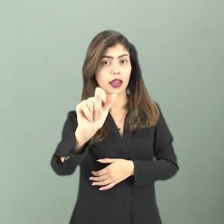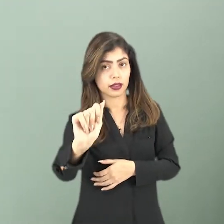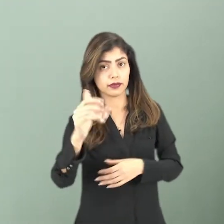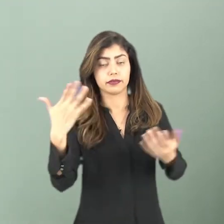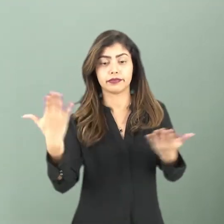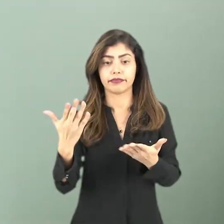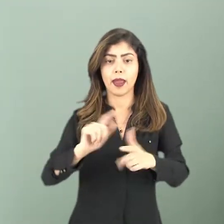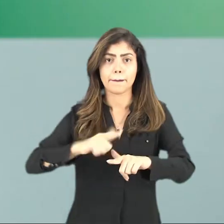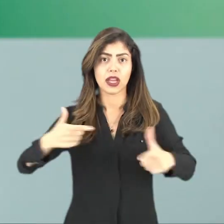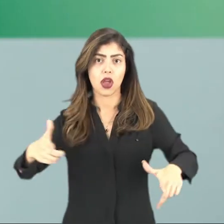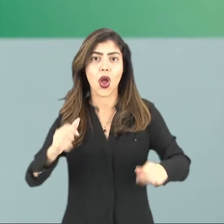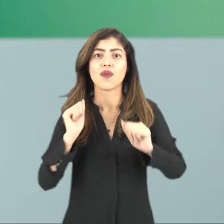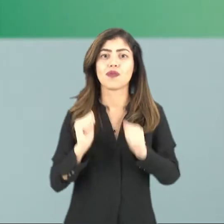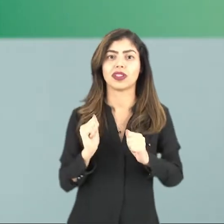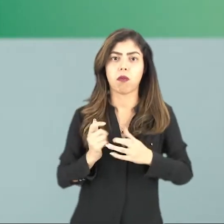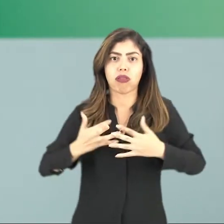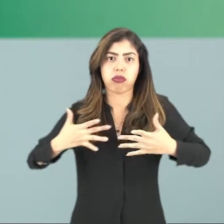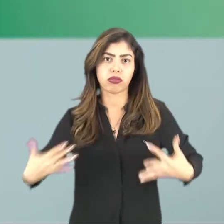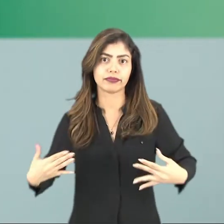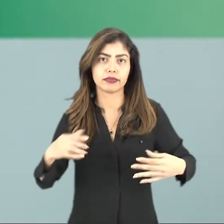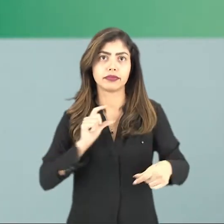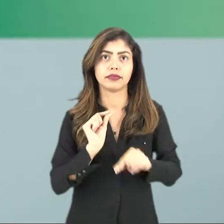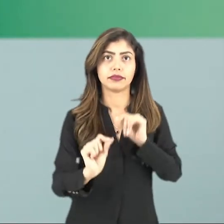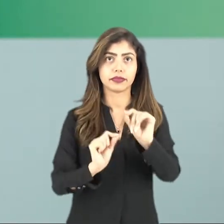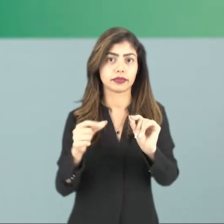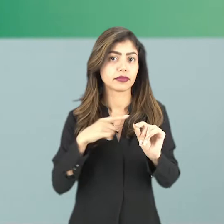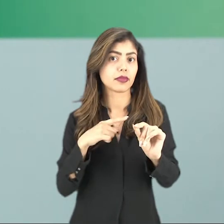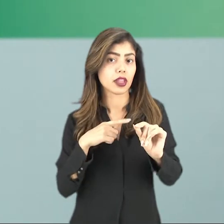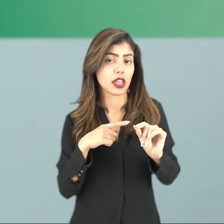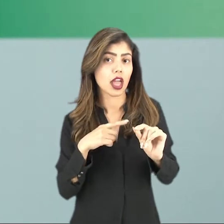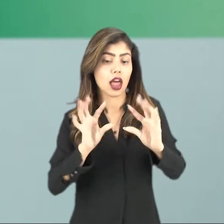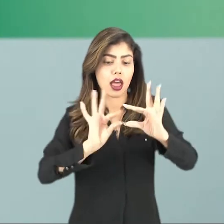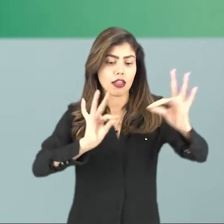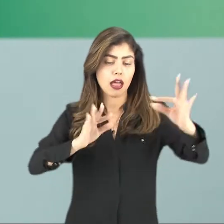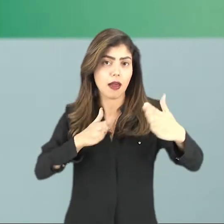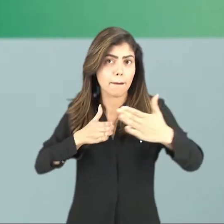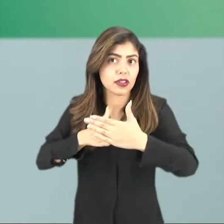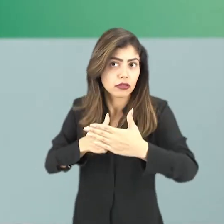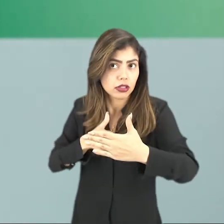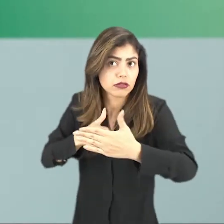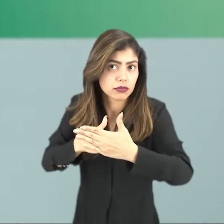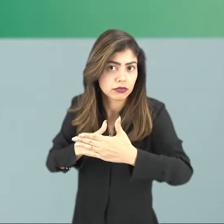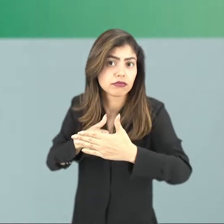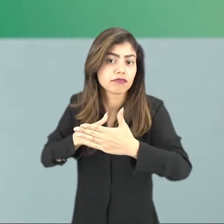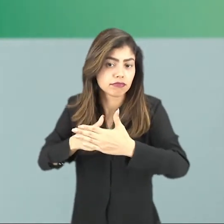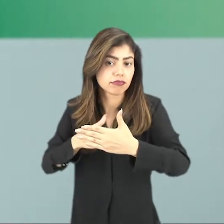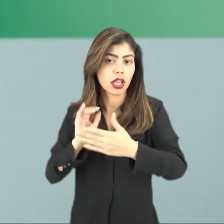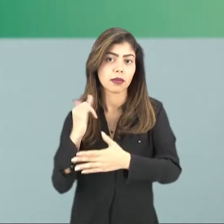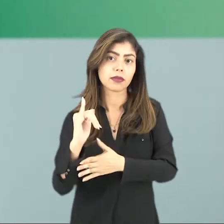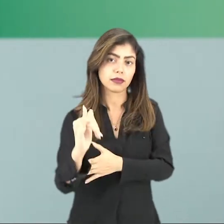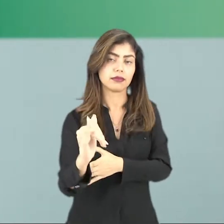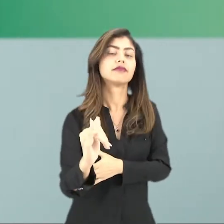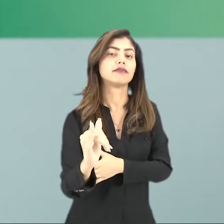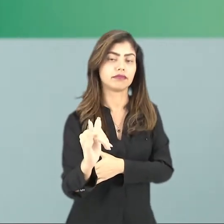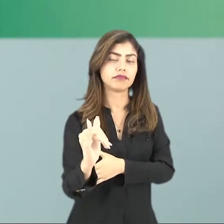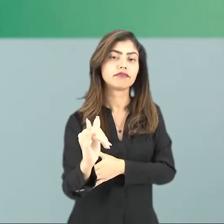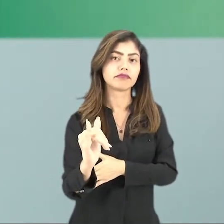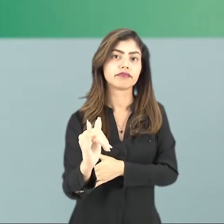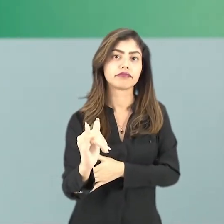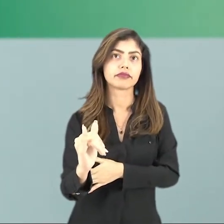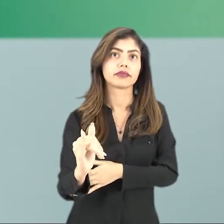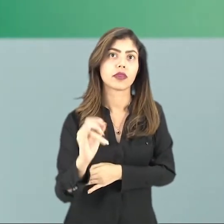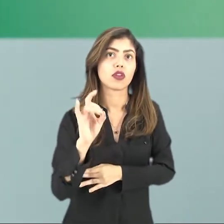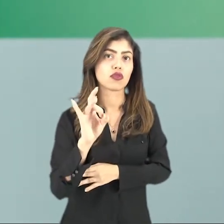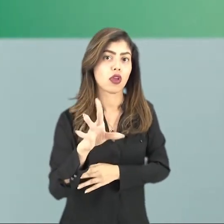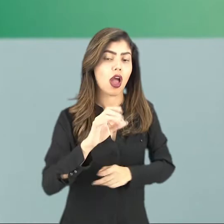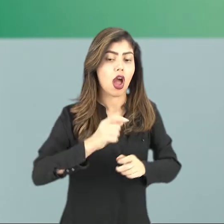ali, ele pode queimar. Então, você coloca um resistor justamente para limitar a passagem da corrente e passar